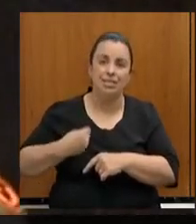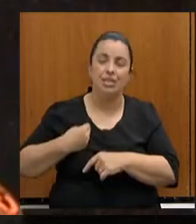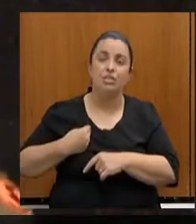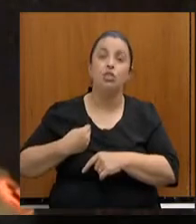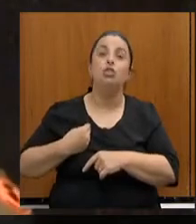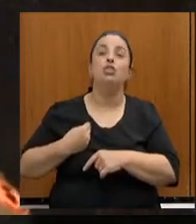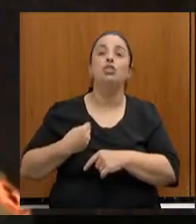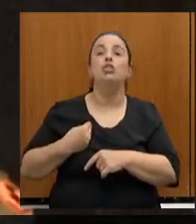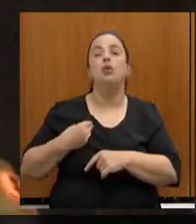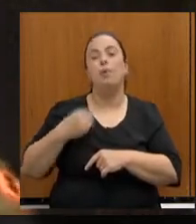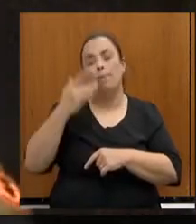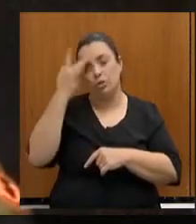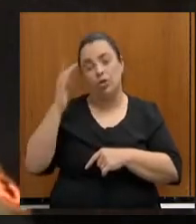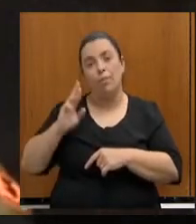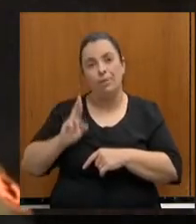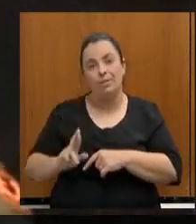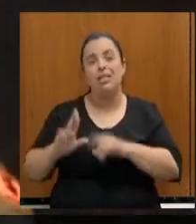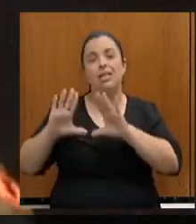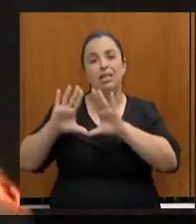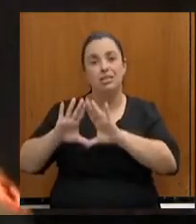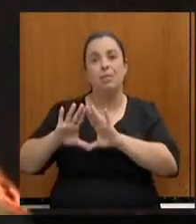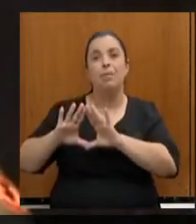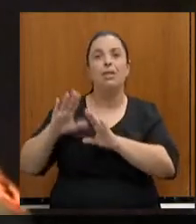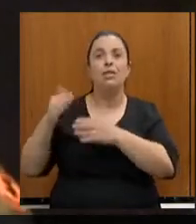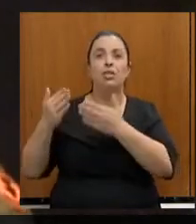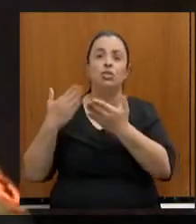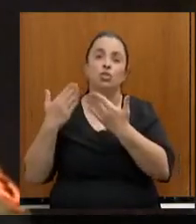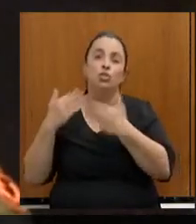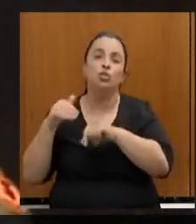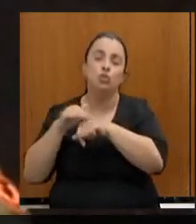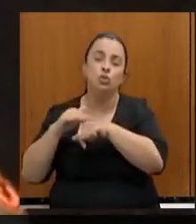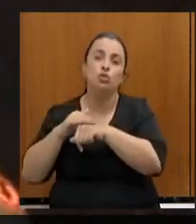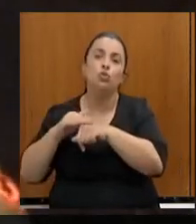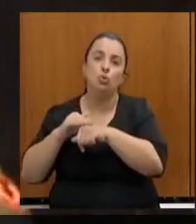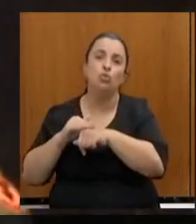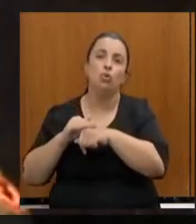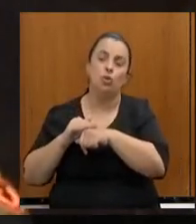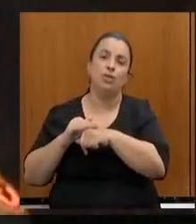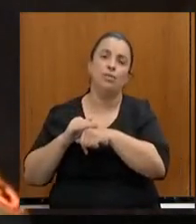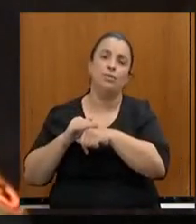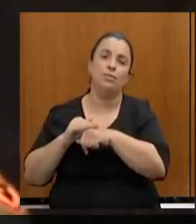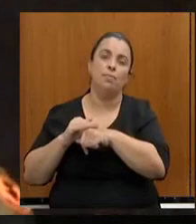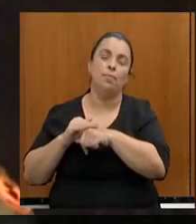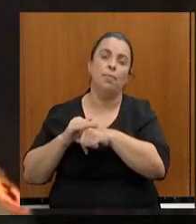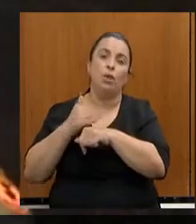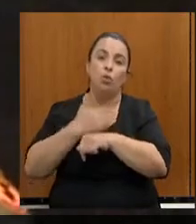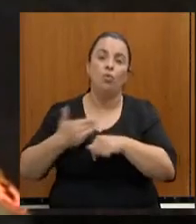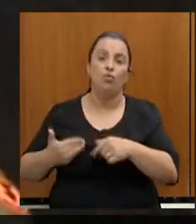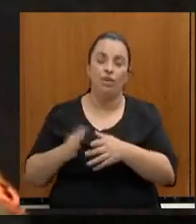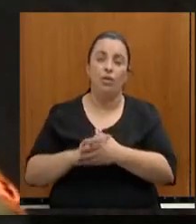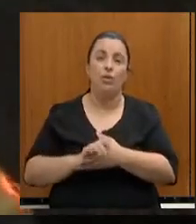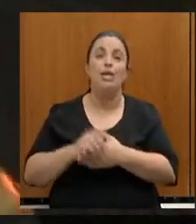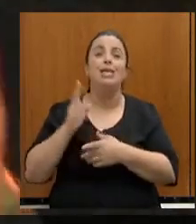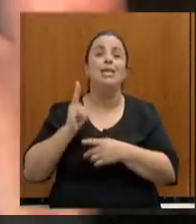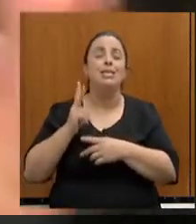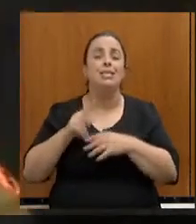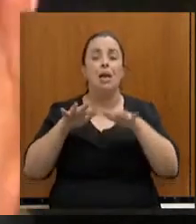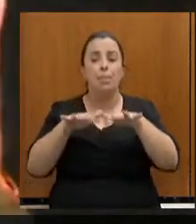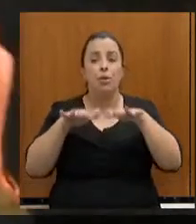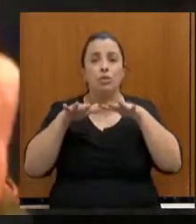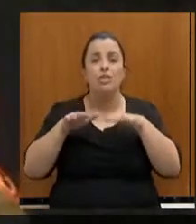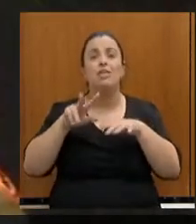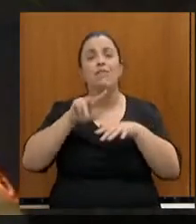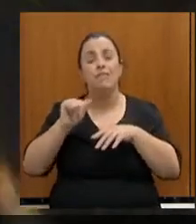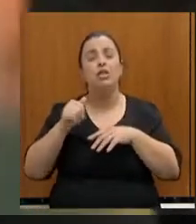é pouco é ruim eu acho que foi o justo e tão necessário e assim será com todas as suas audiências serão marcadas pelas médias